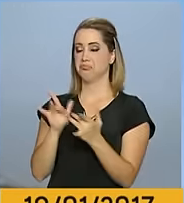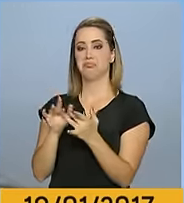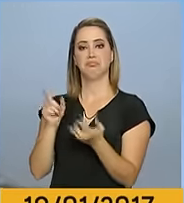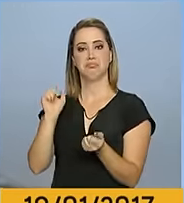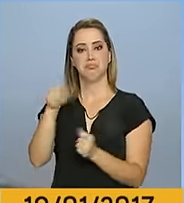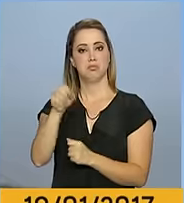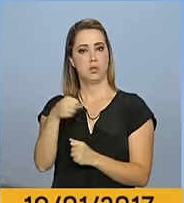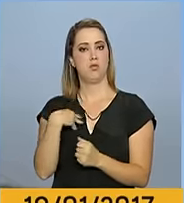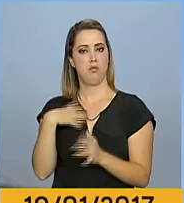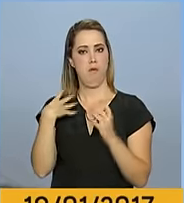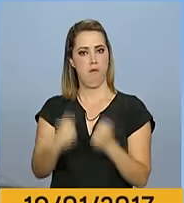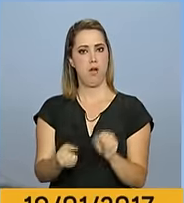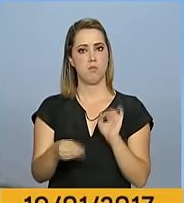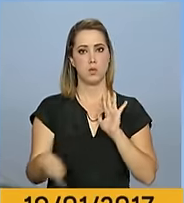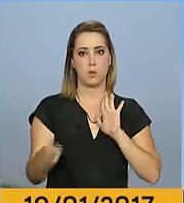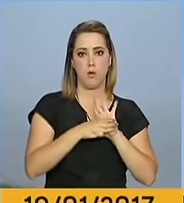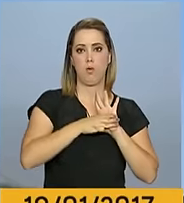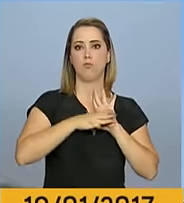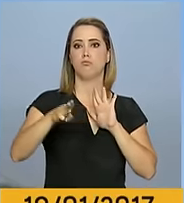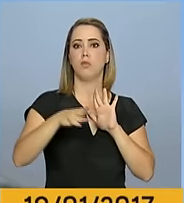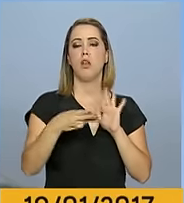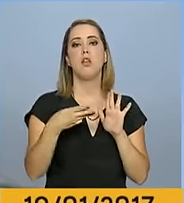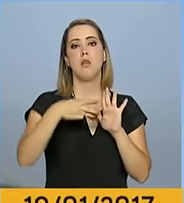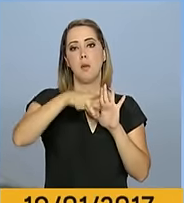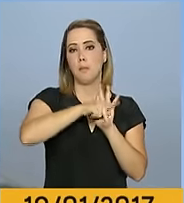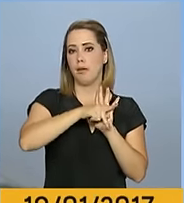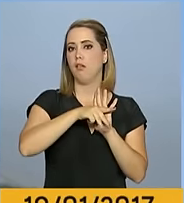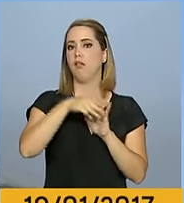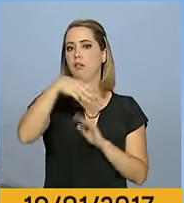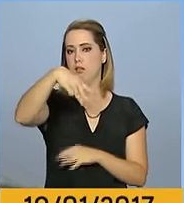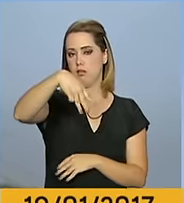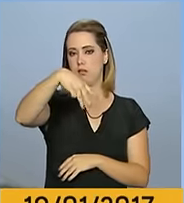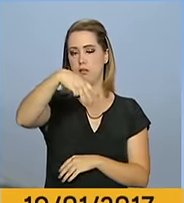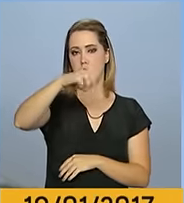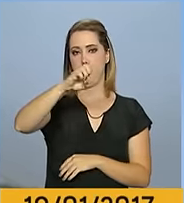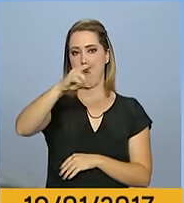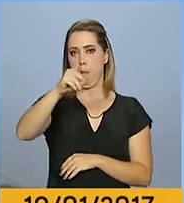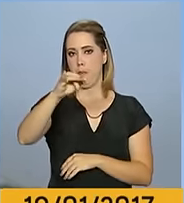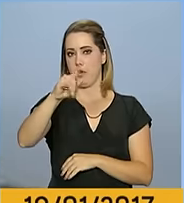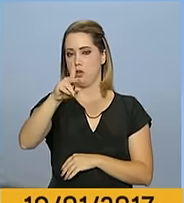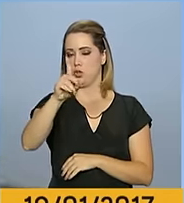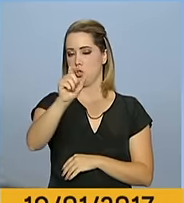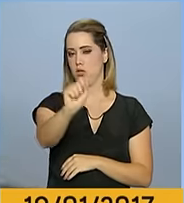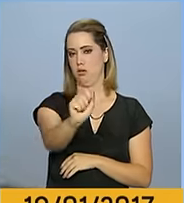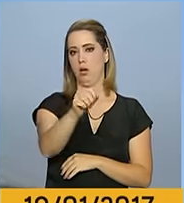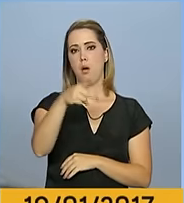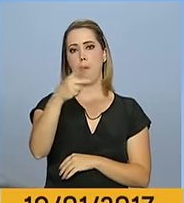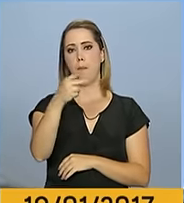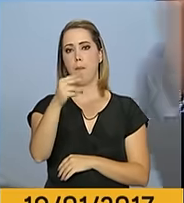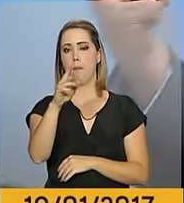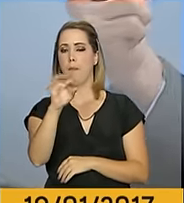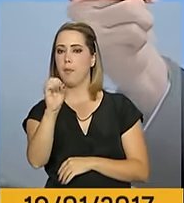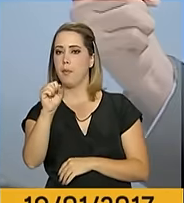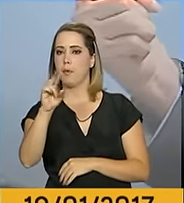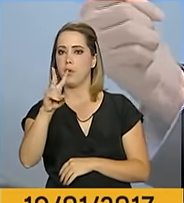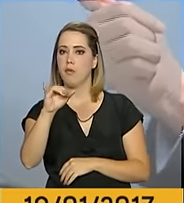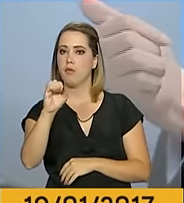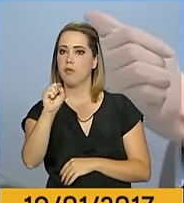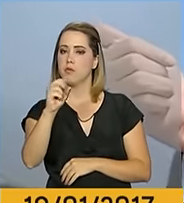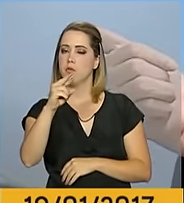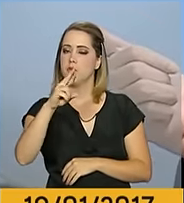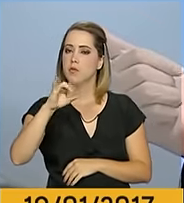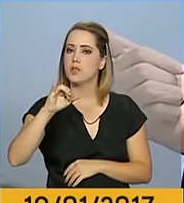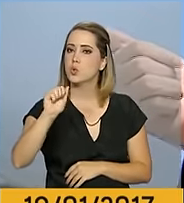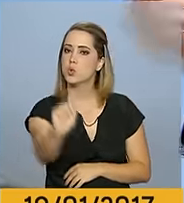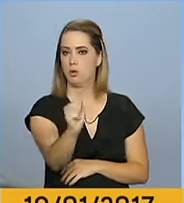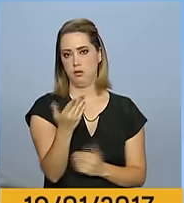por medida provisória. Isto deu uma nova discussão, ampliou a discussão no país e nós conseguimos já aprovar